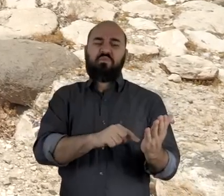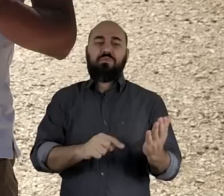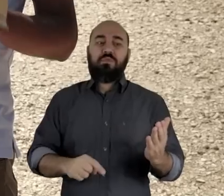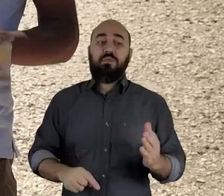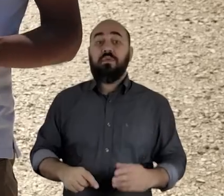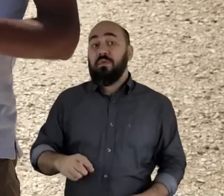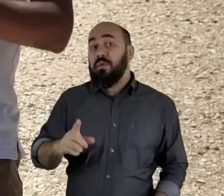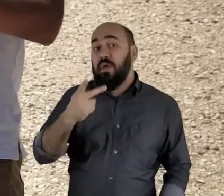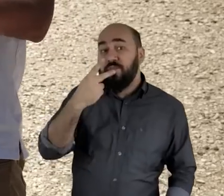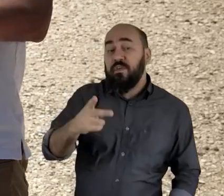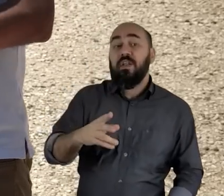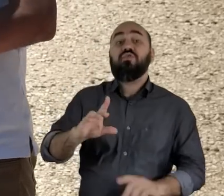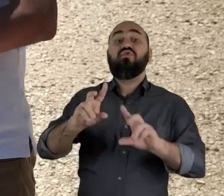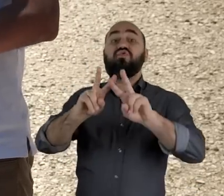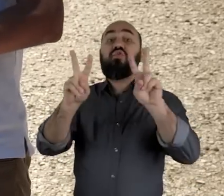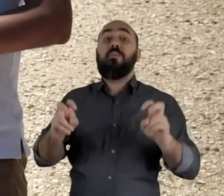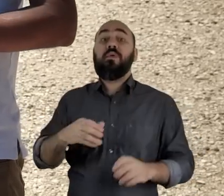reino